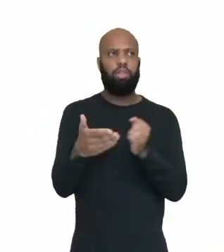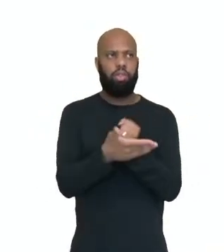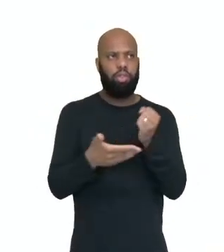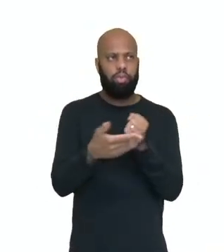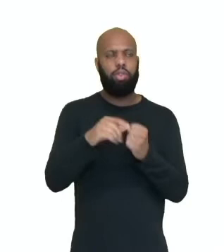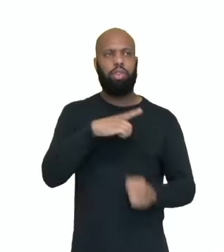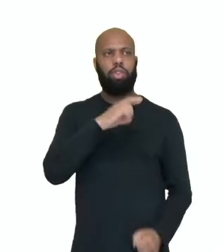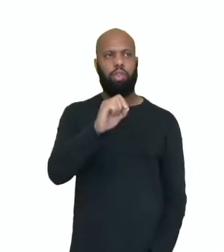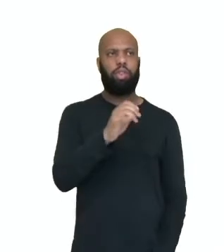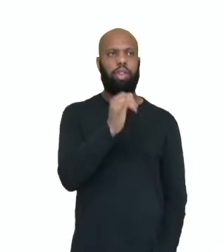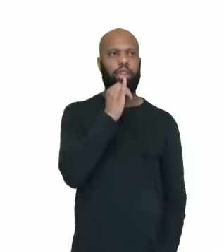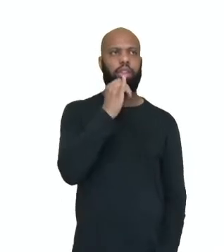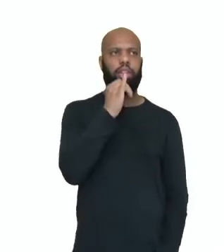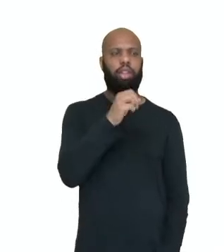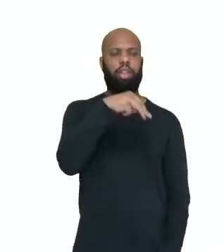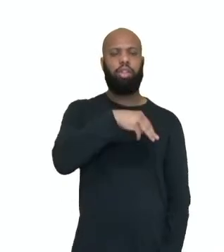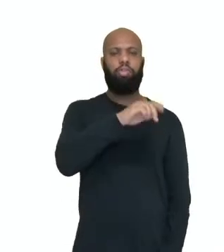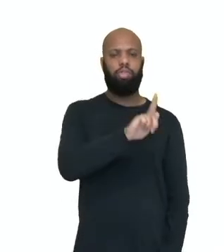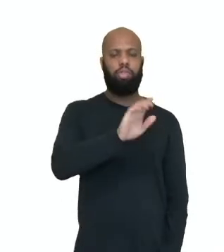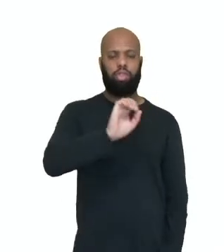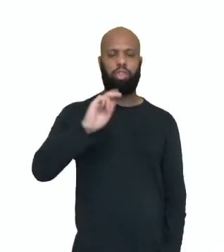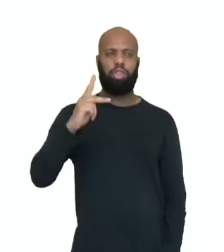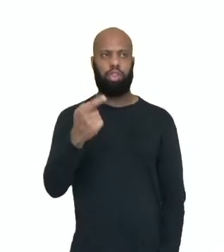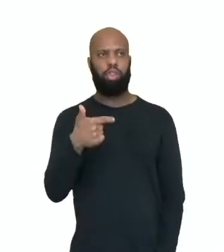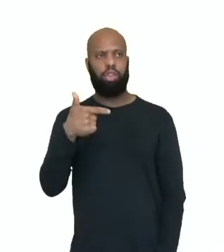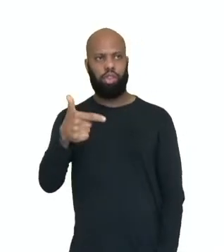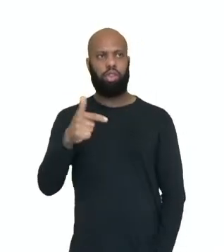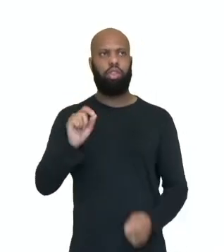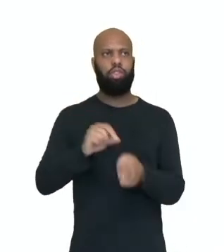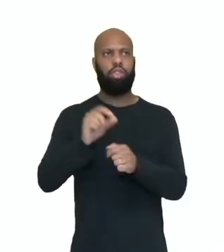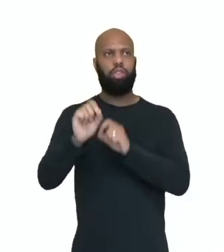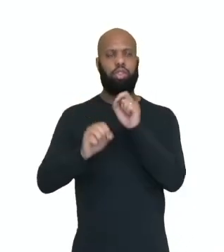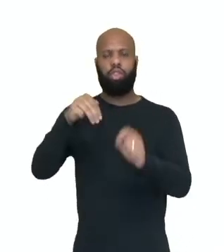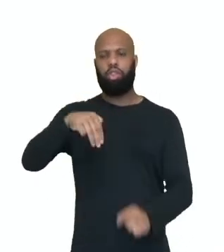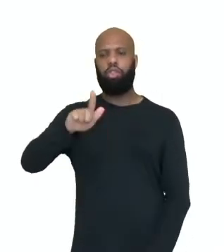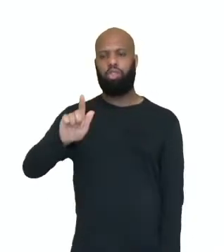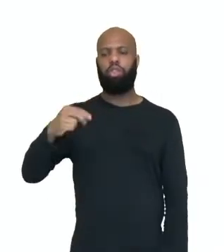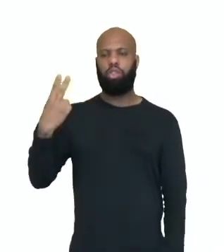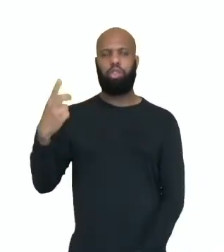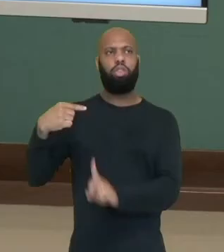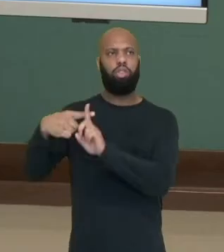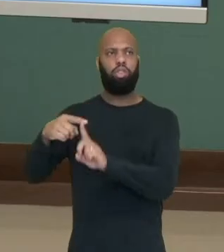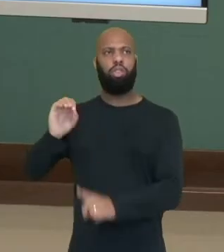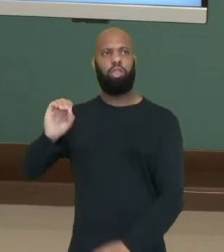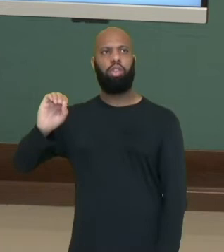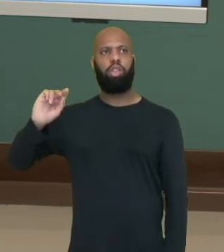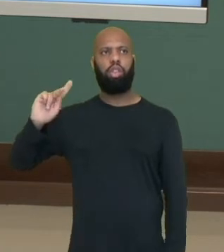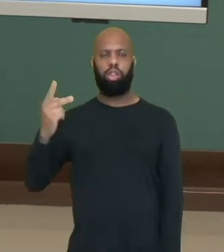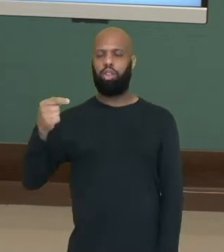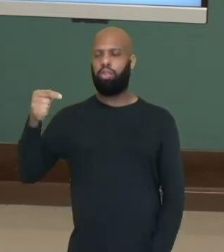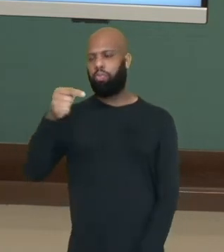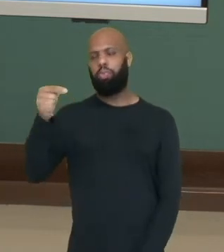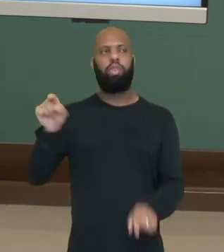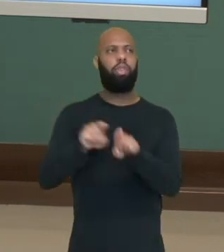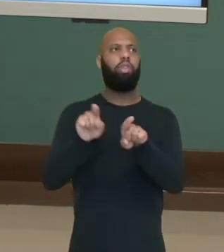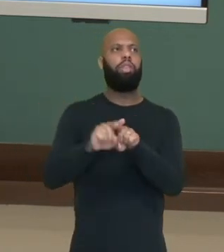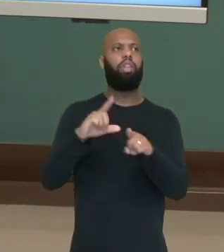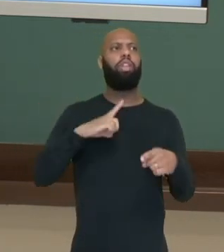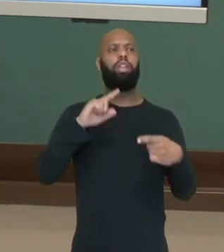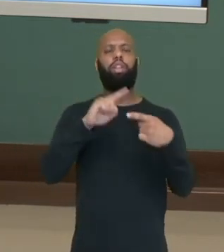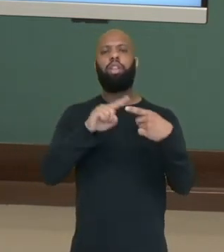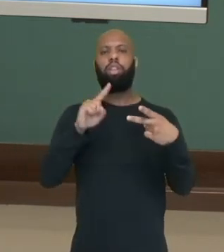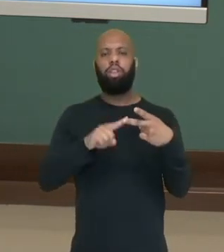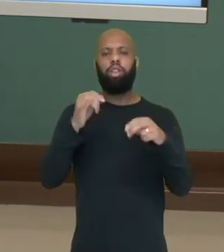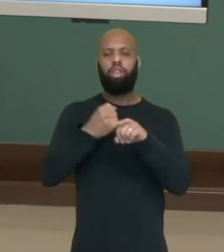gente vai ter como exemplo aqui MgOH2 formando Mg2+ e OH-. Então a gente vai ter dois